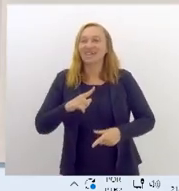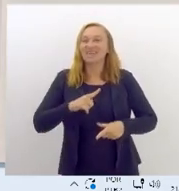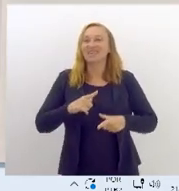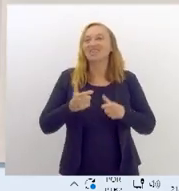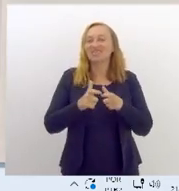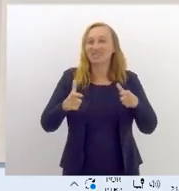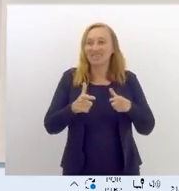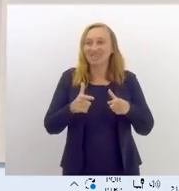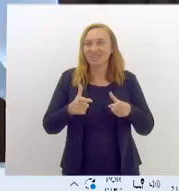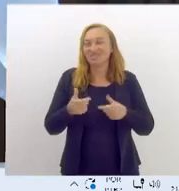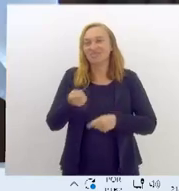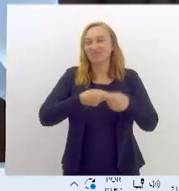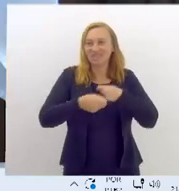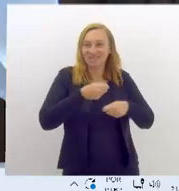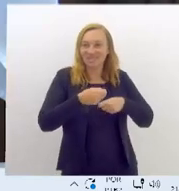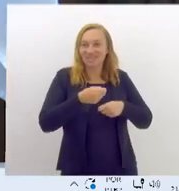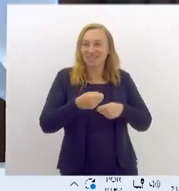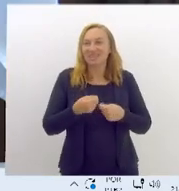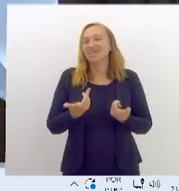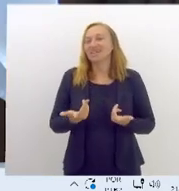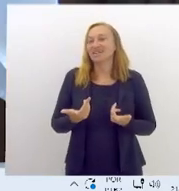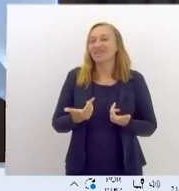grande talento para negociação